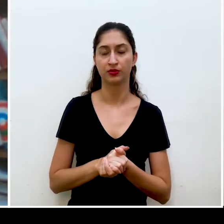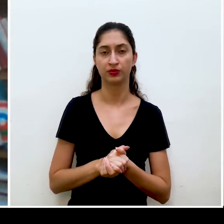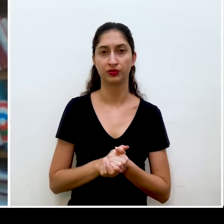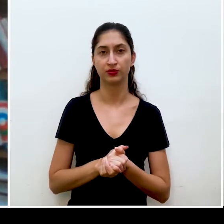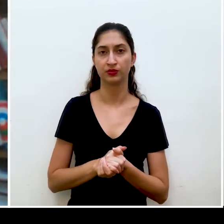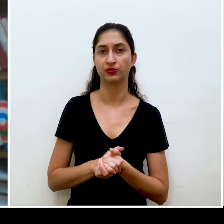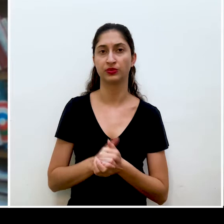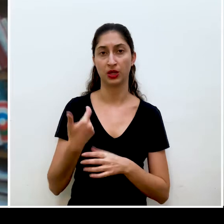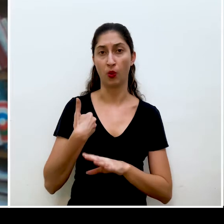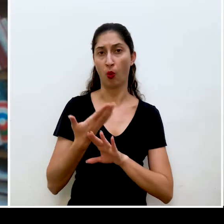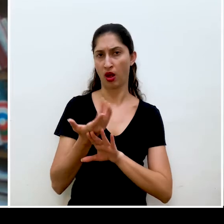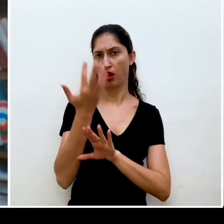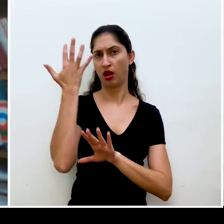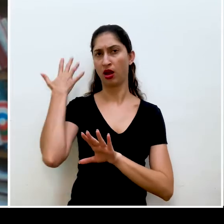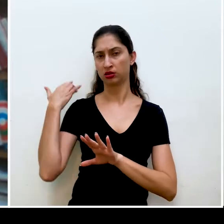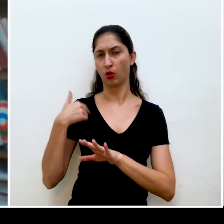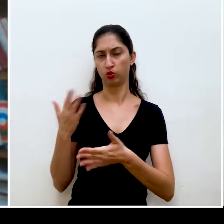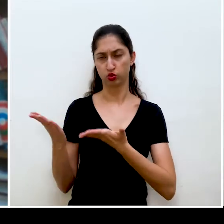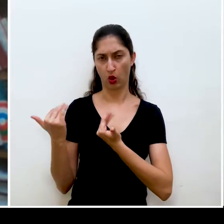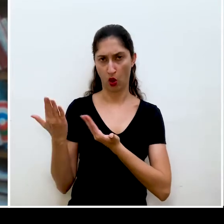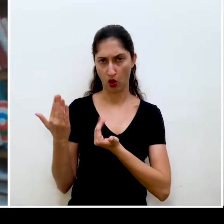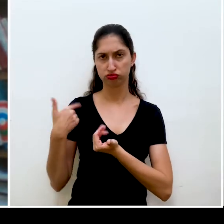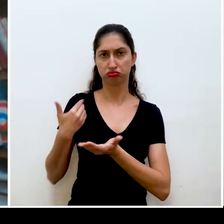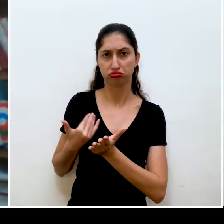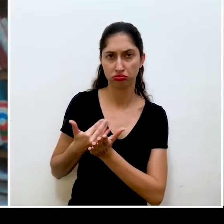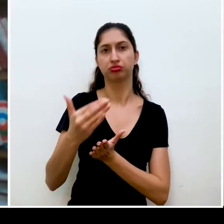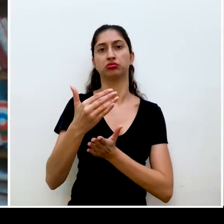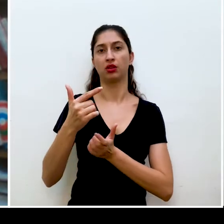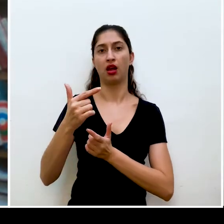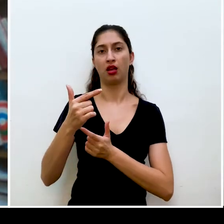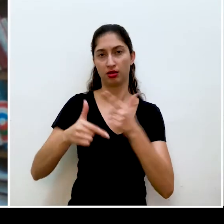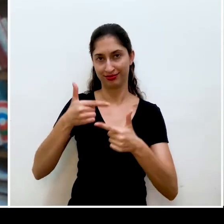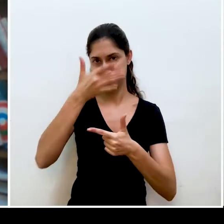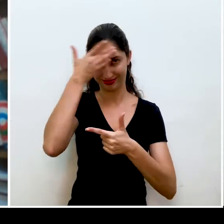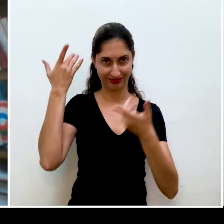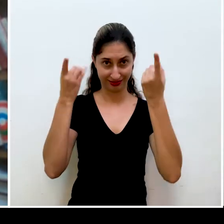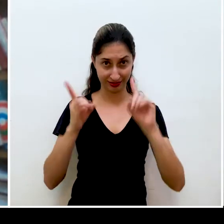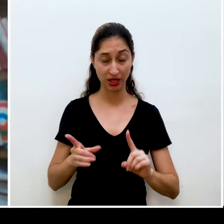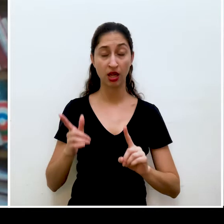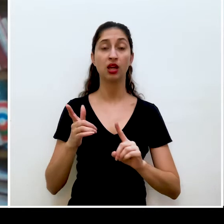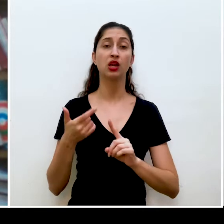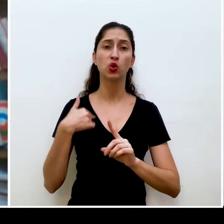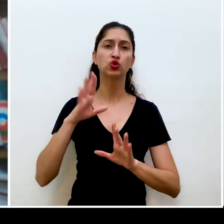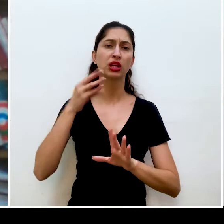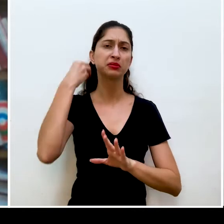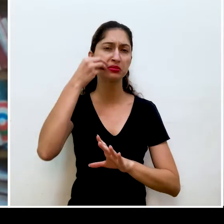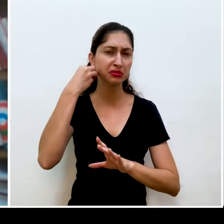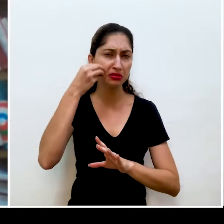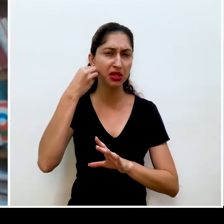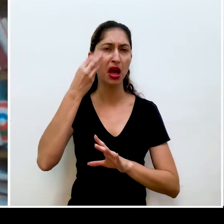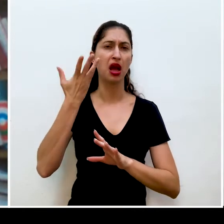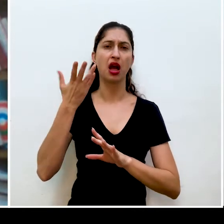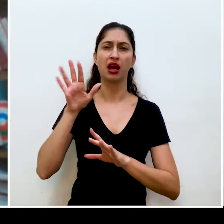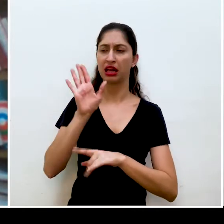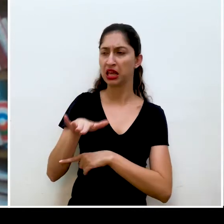uma das inquietações que eu tive lá na juventude, quando comecei a trabalhar com deficiente, foi exatamente essa. Eu já tinha tido alguma experiência, não muita,